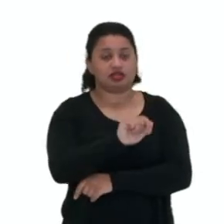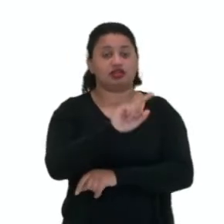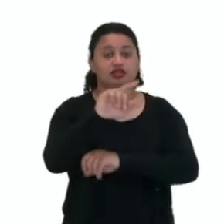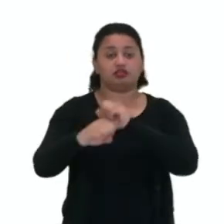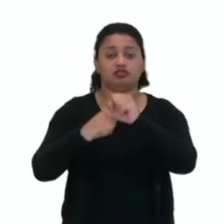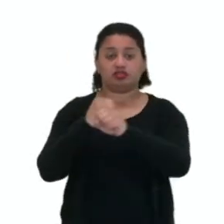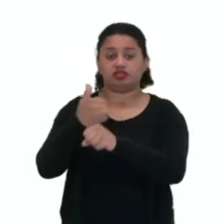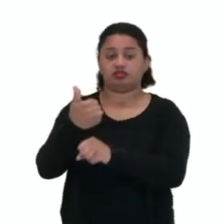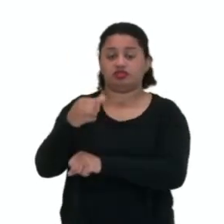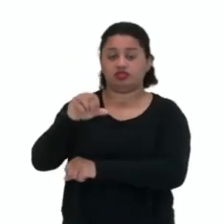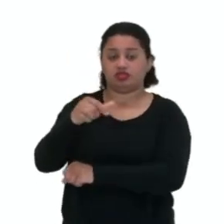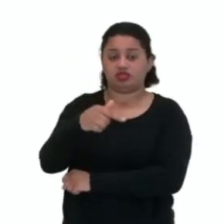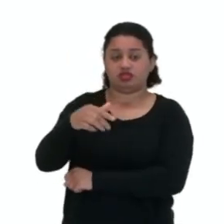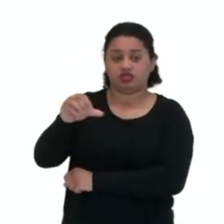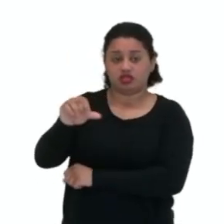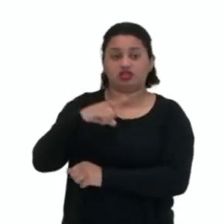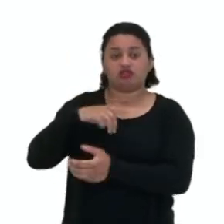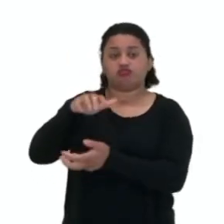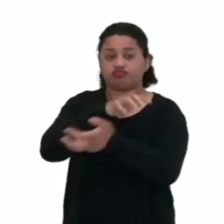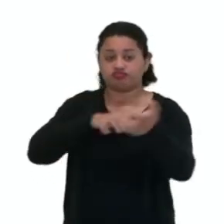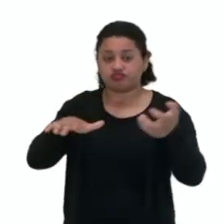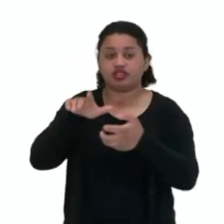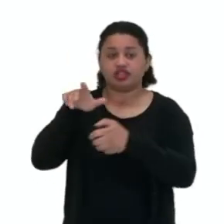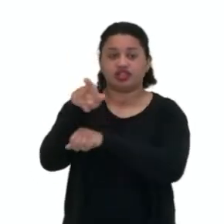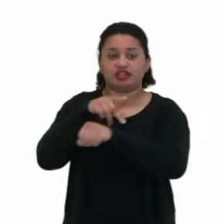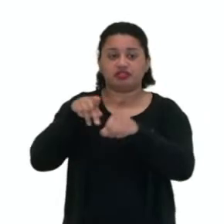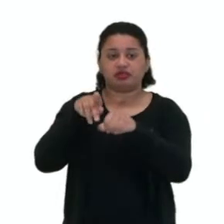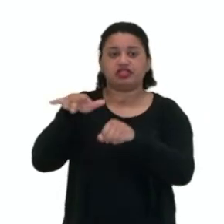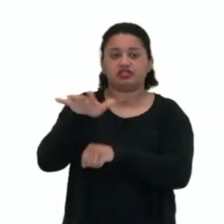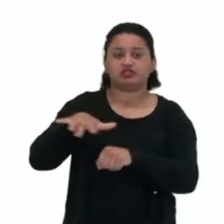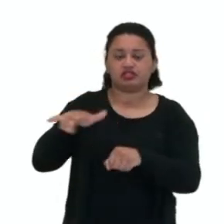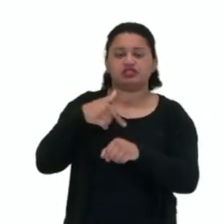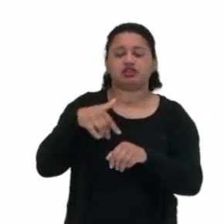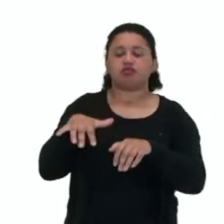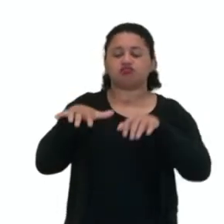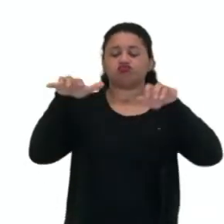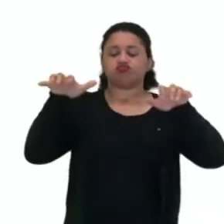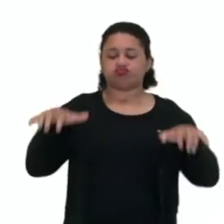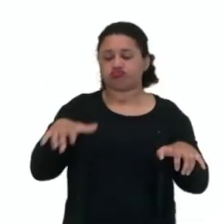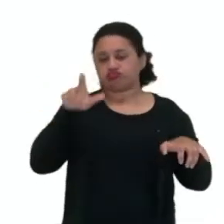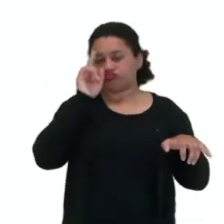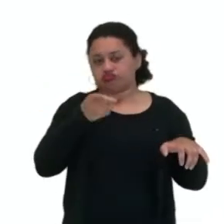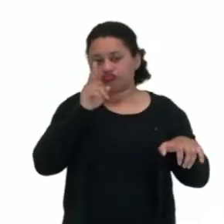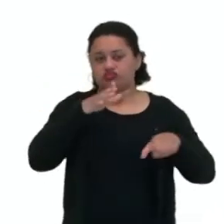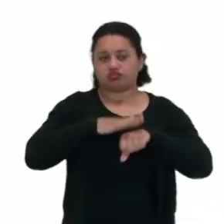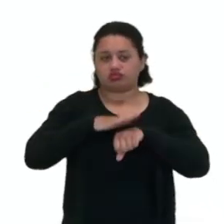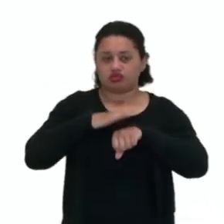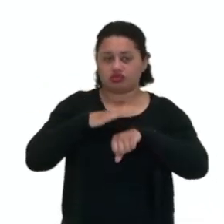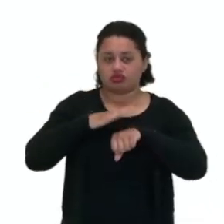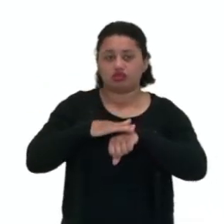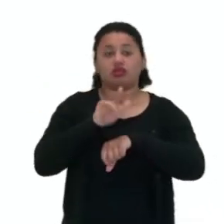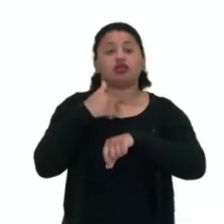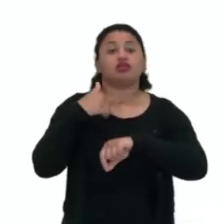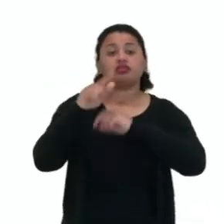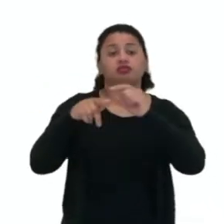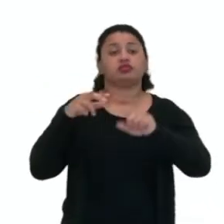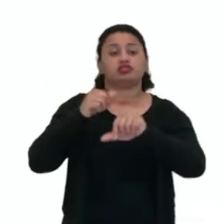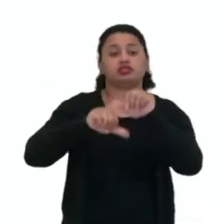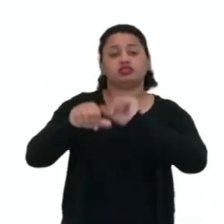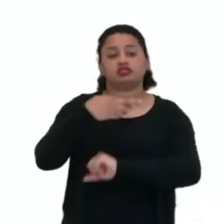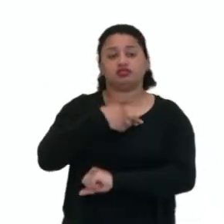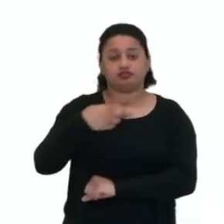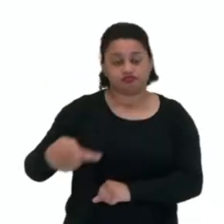uma revolução que fez aquele país sair da condição de monarquia autocrática para a República Islâmica.